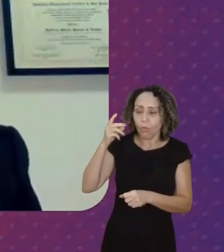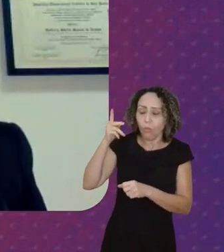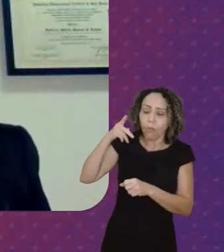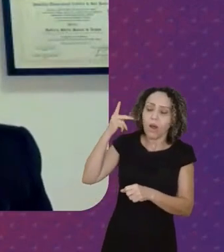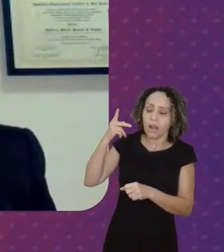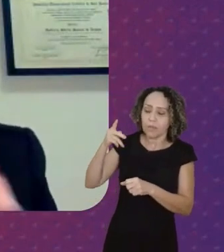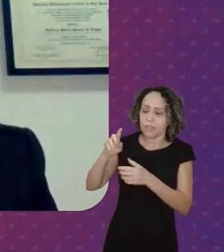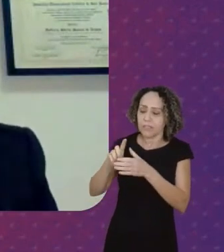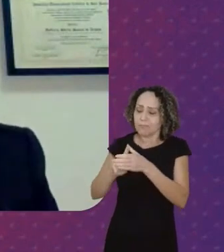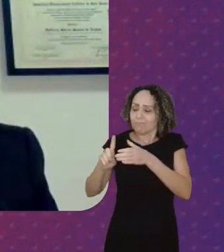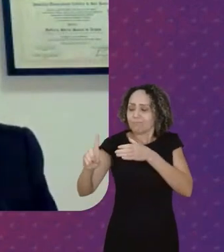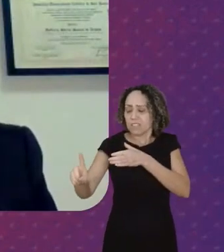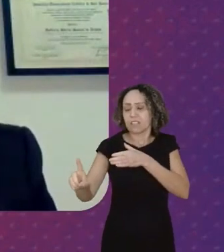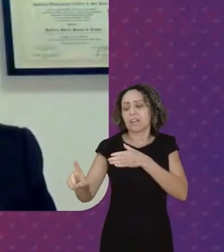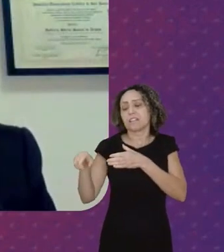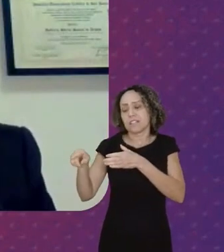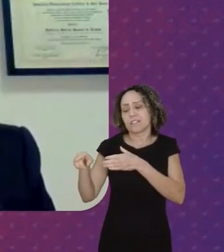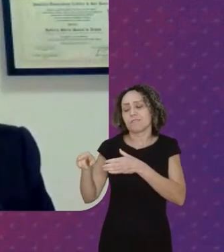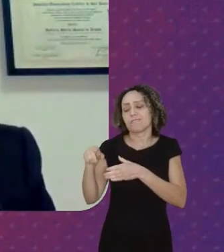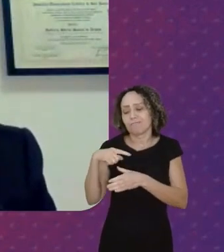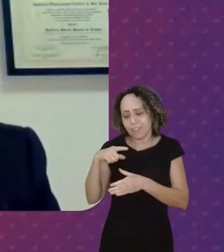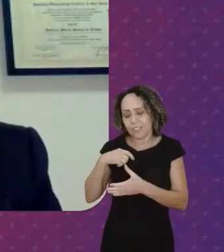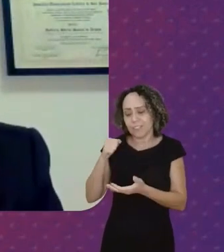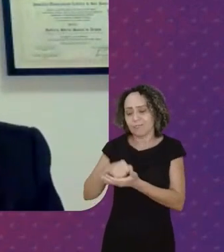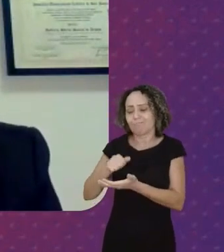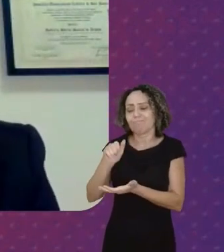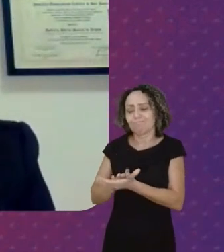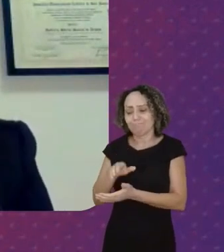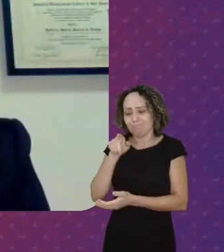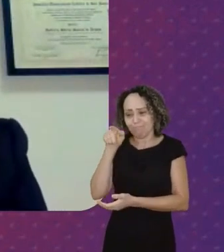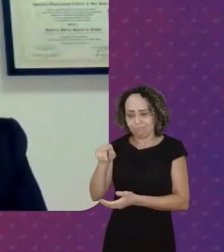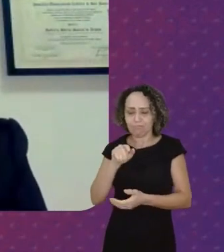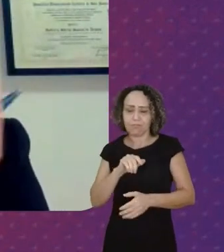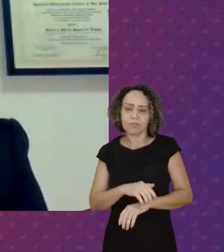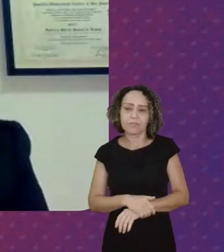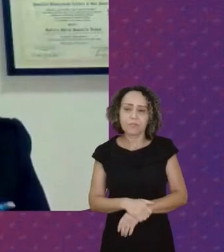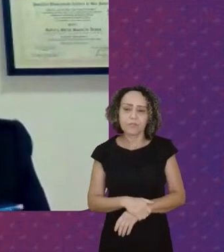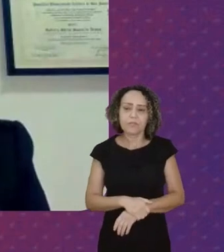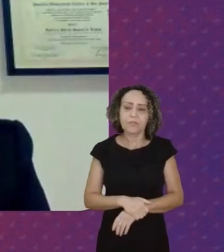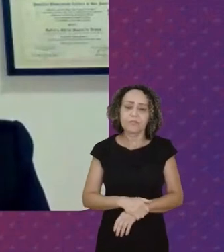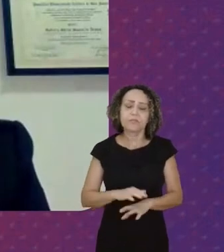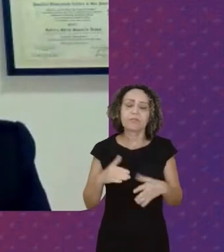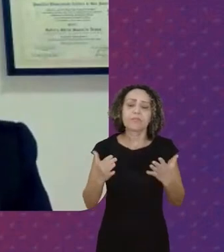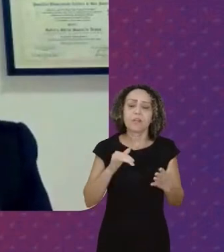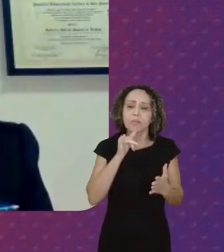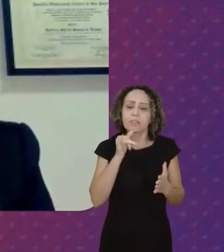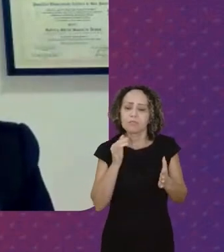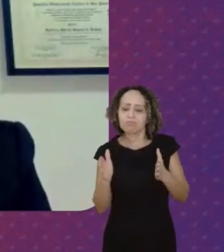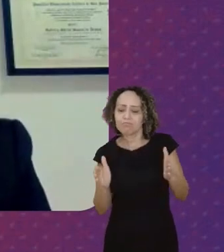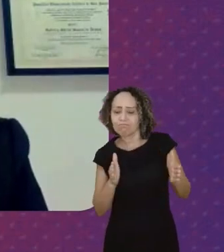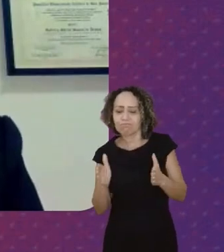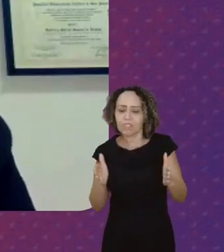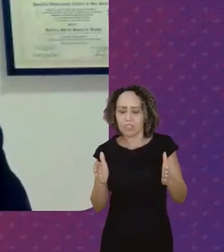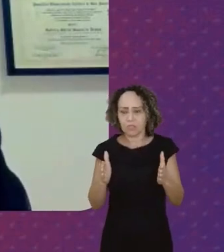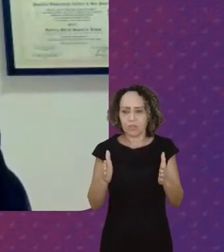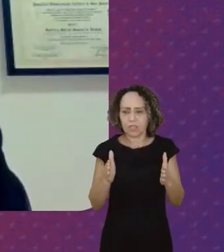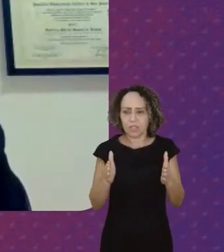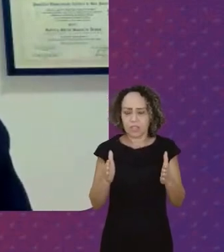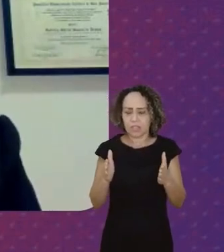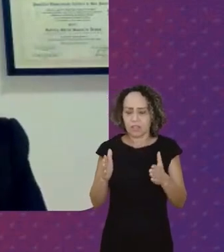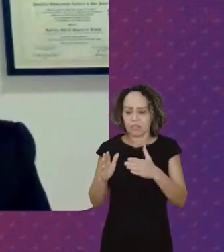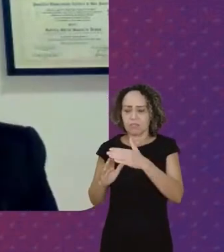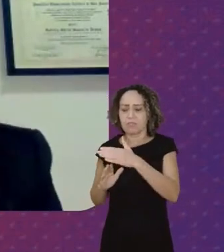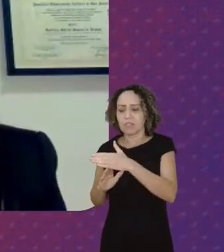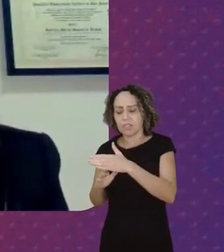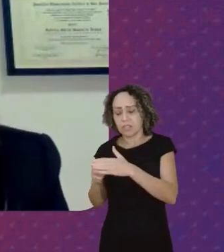sanção, uma outra sanção que é a mais pesada de todas, é que até completar o prazo mínimo remanescente em que ele deveria ter ficado na